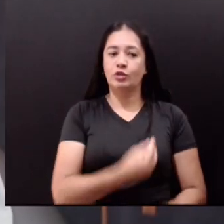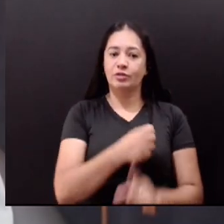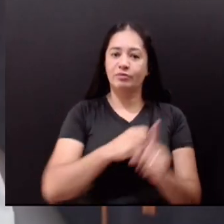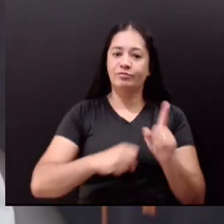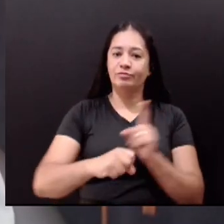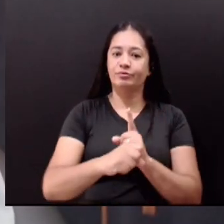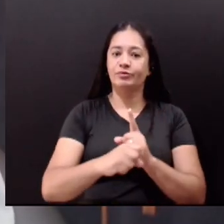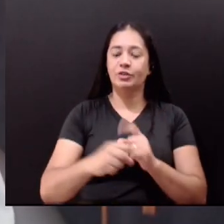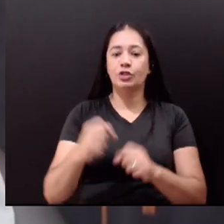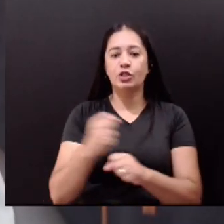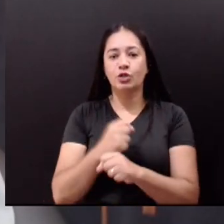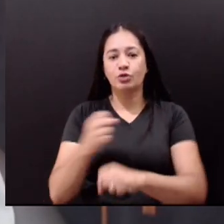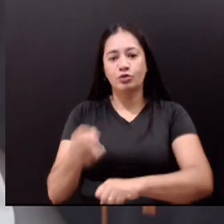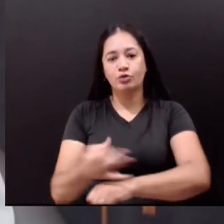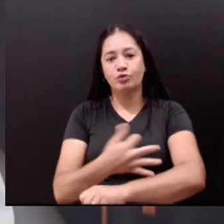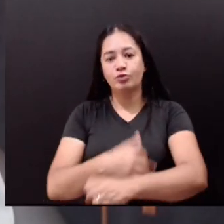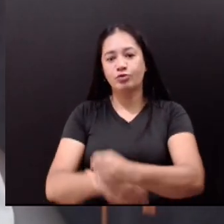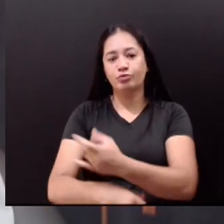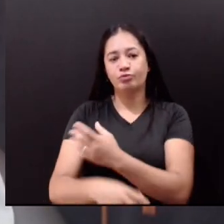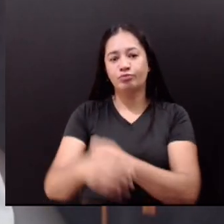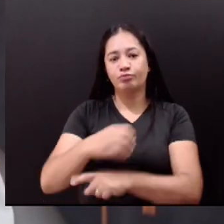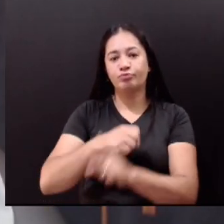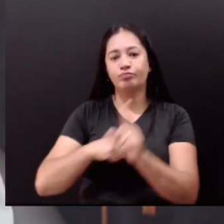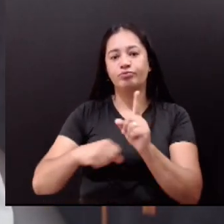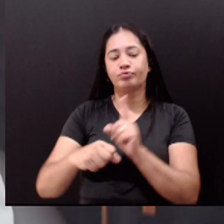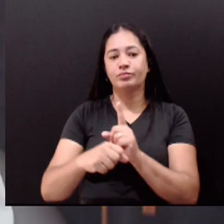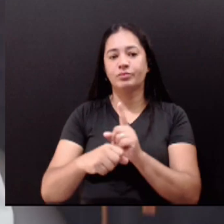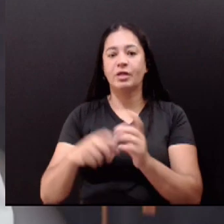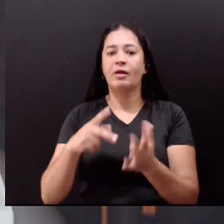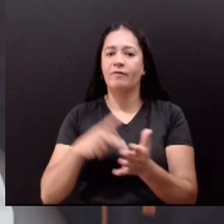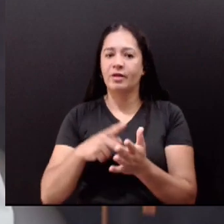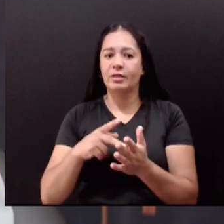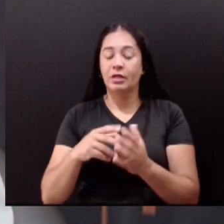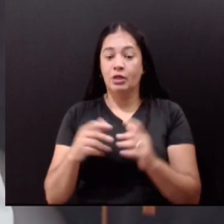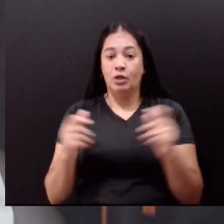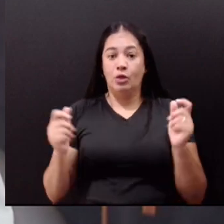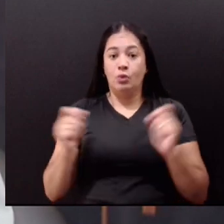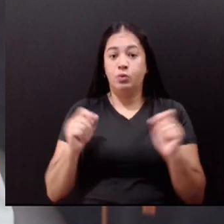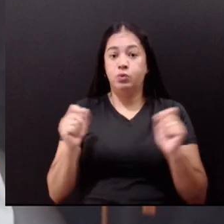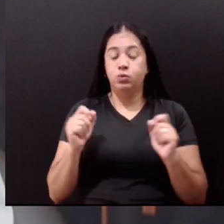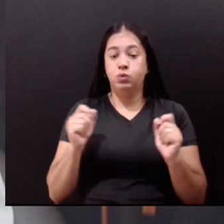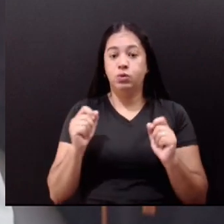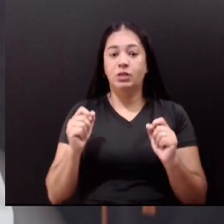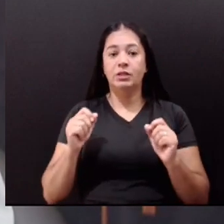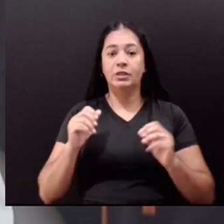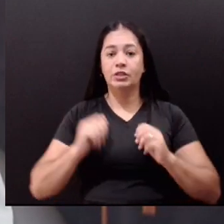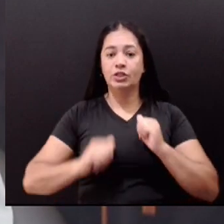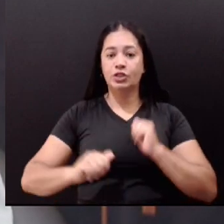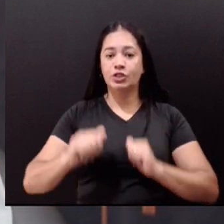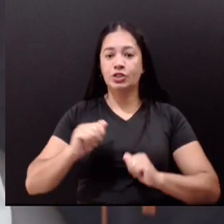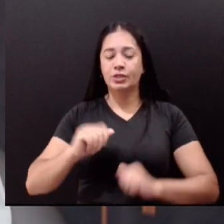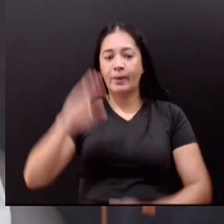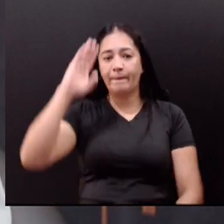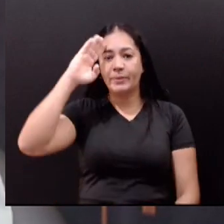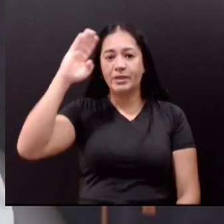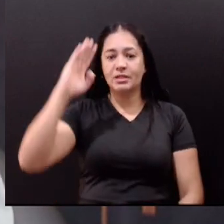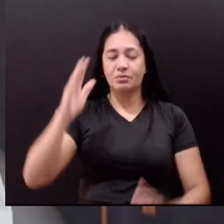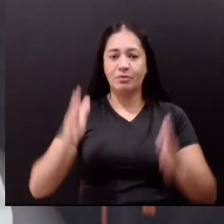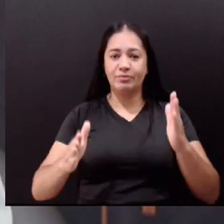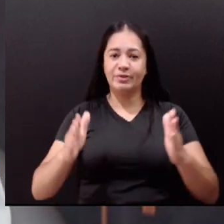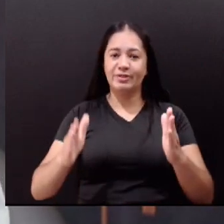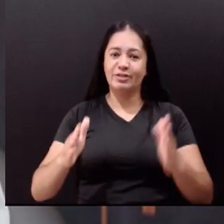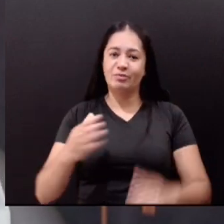de fato, e é real, as crises de ansiedade e depressão, especialmente, nessa faixa etária das crianças e adolescentes, isso teve um